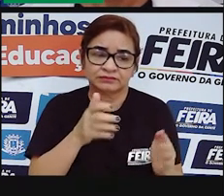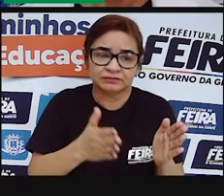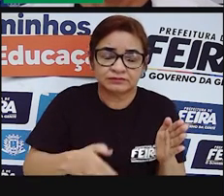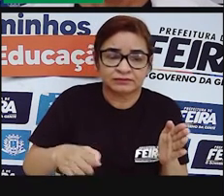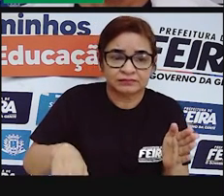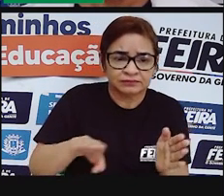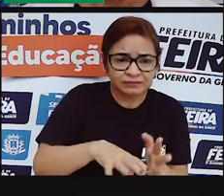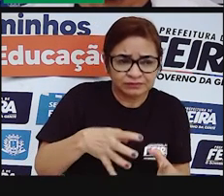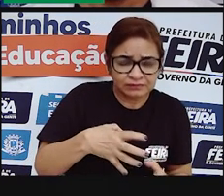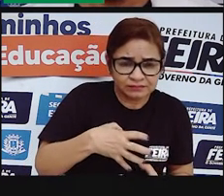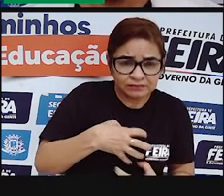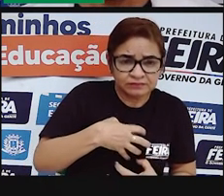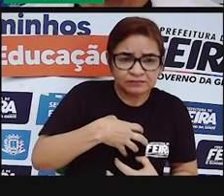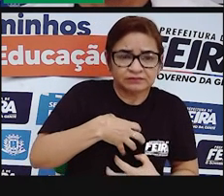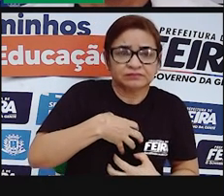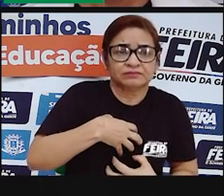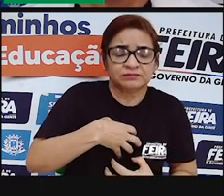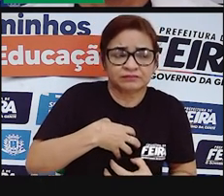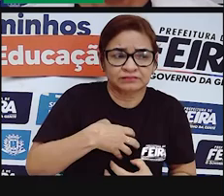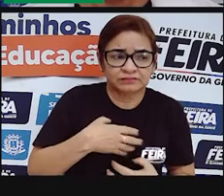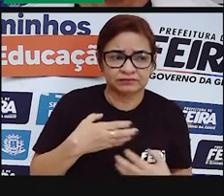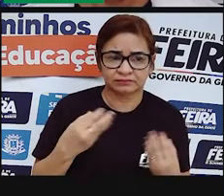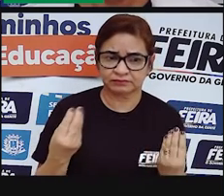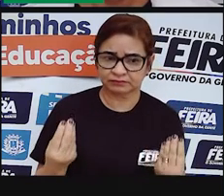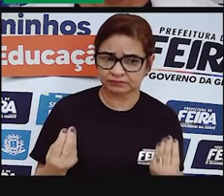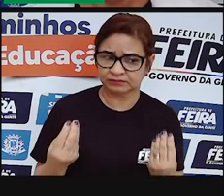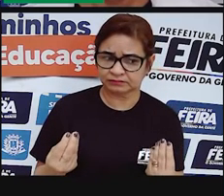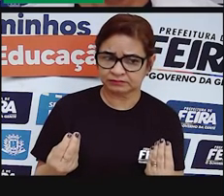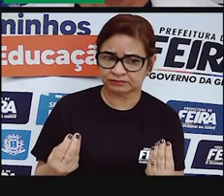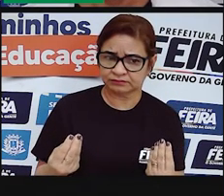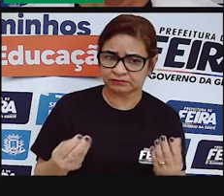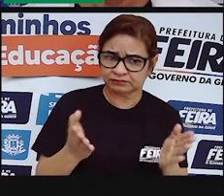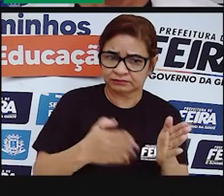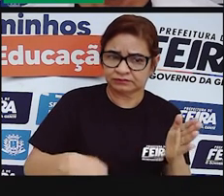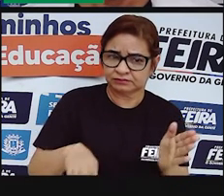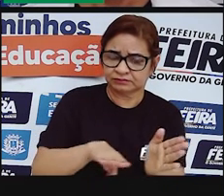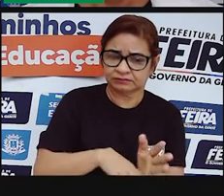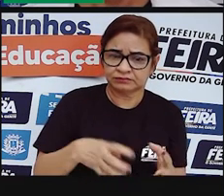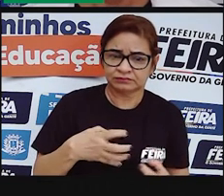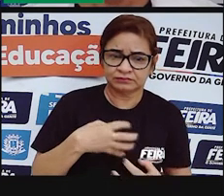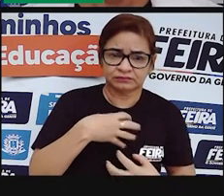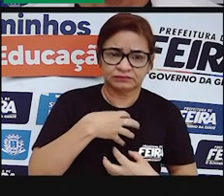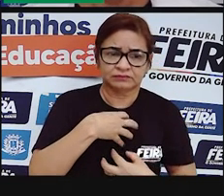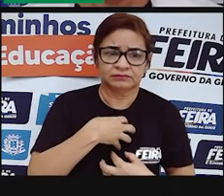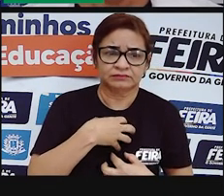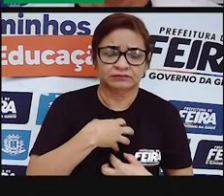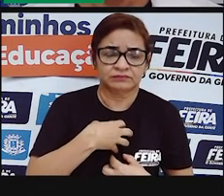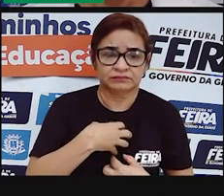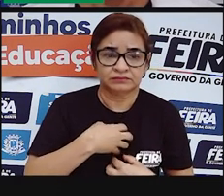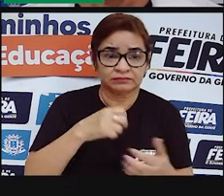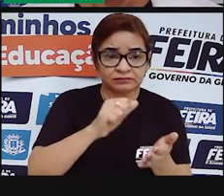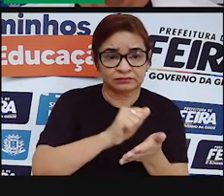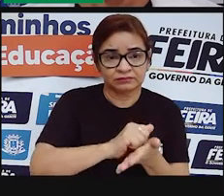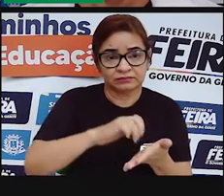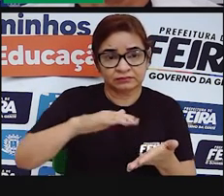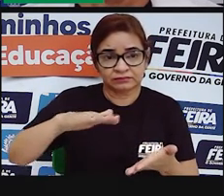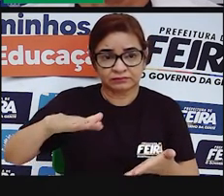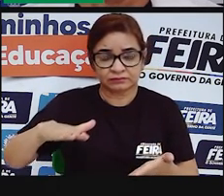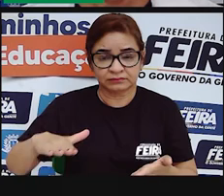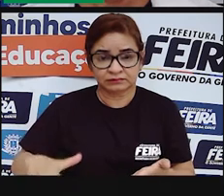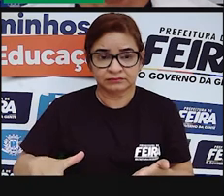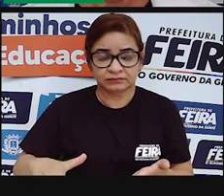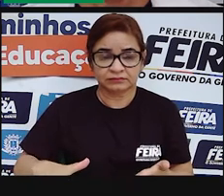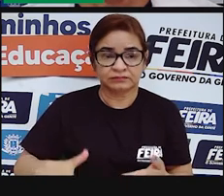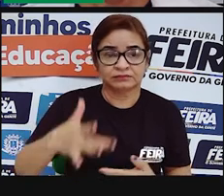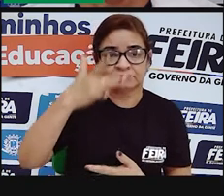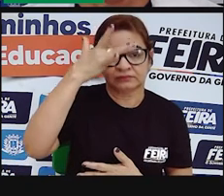exemplo. As ondas do mar gemiam ao amanhecer do dia. Onda do mar geme, então gemer